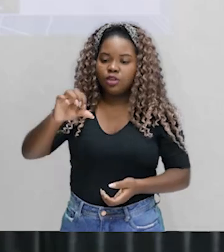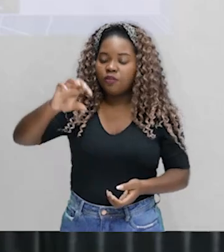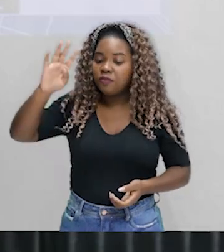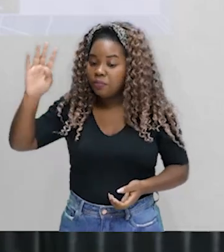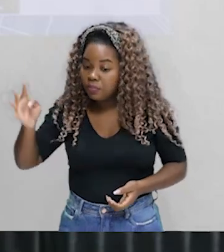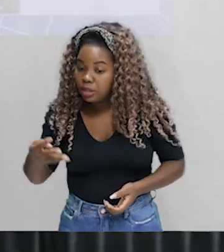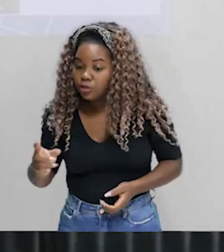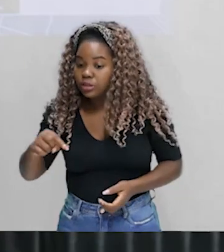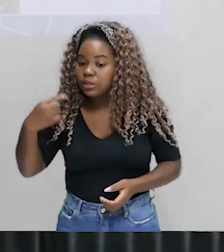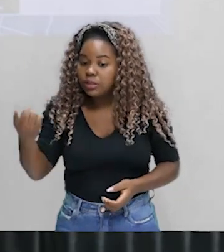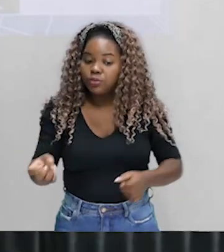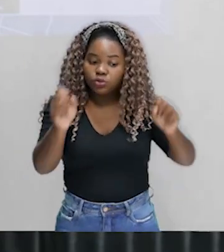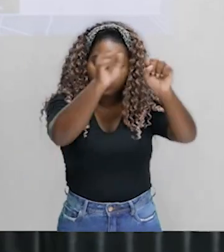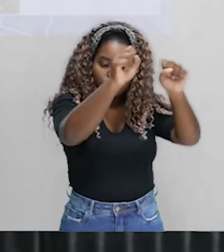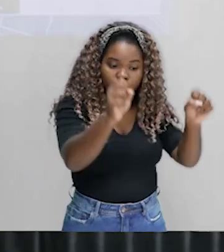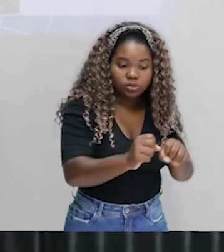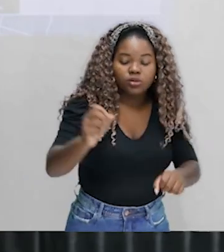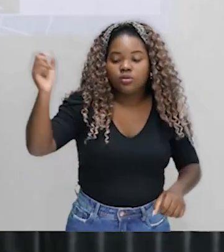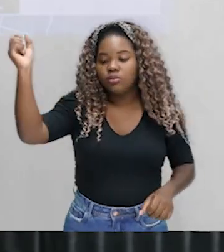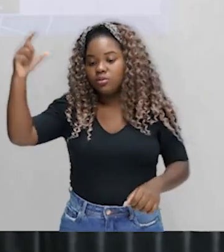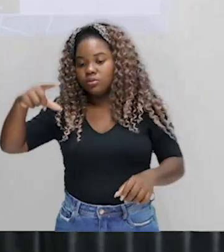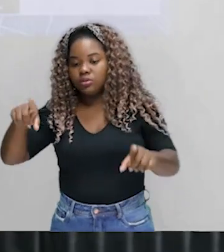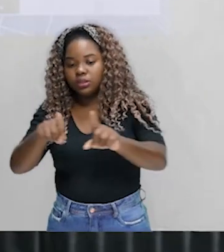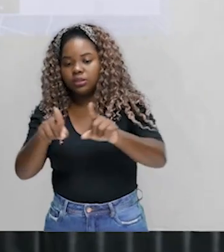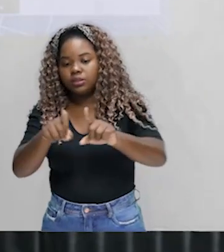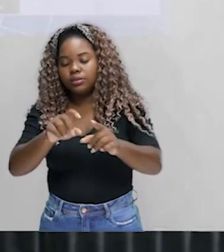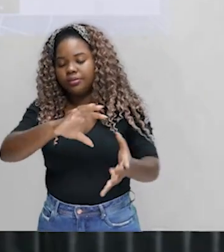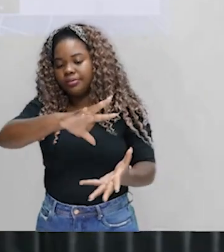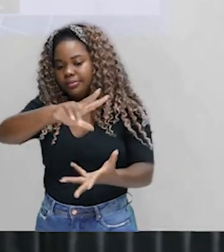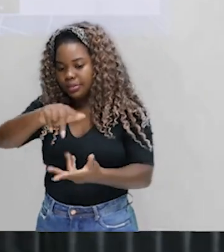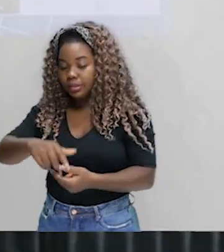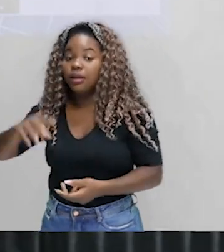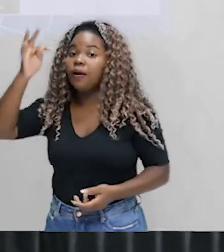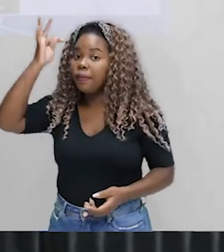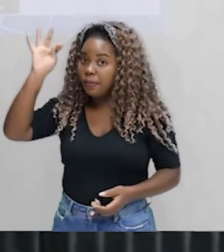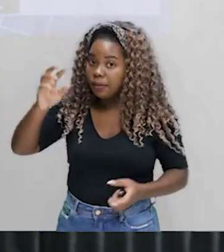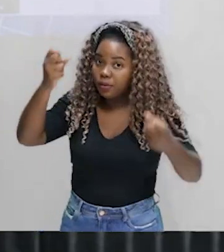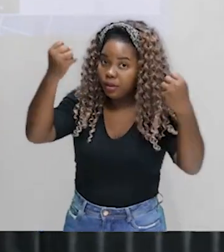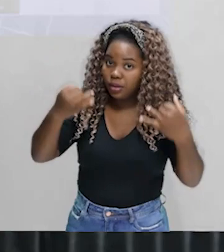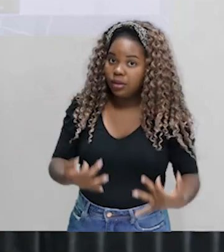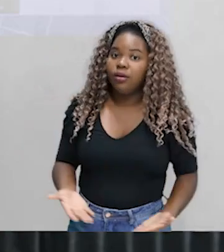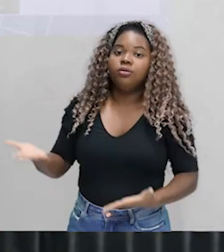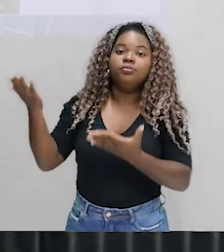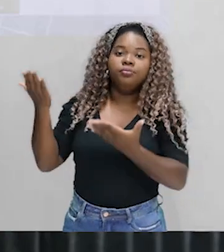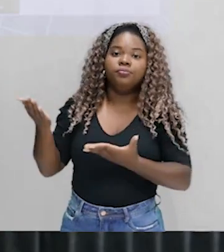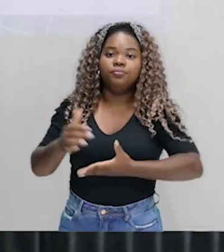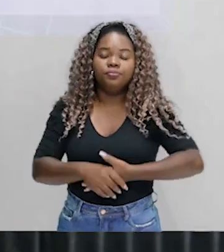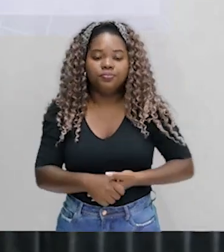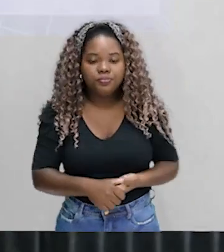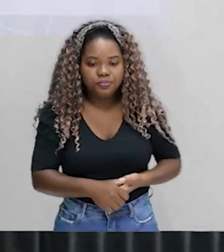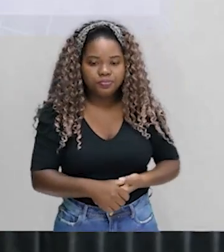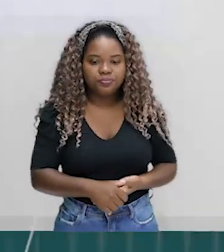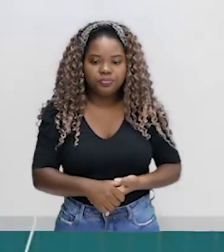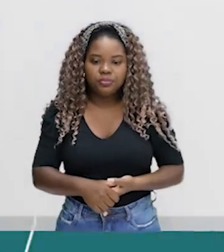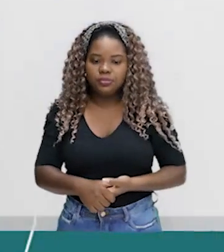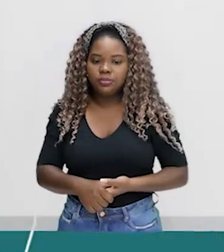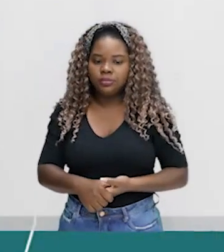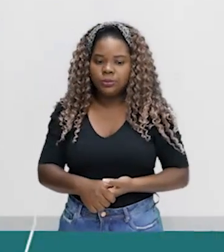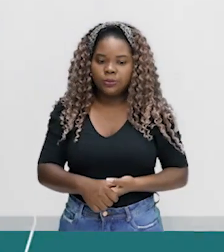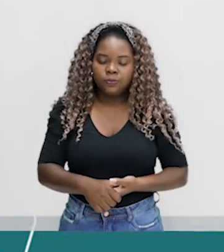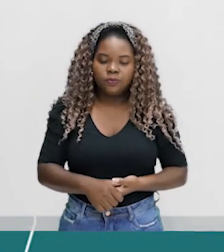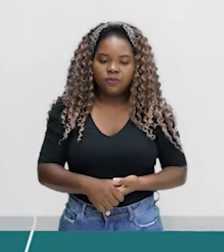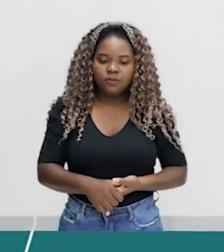ocorreu a formação do sistema solar e do planeta Terra, segundo a teoria do Big Bang, tá? Bem,